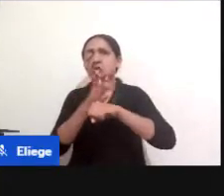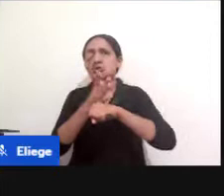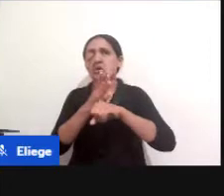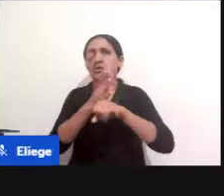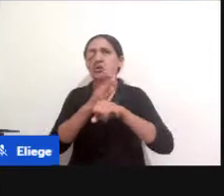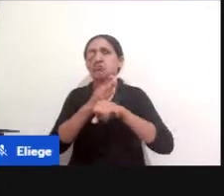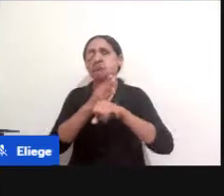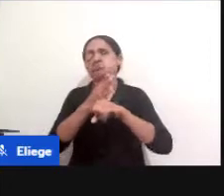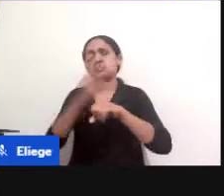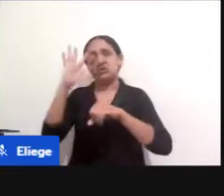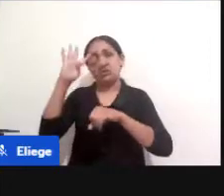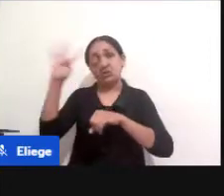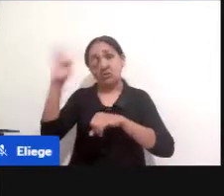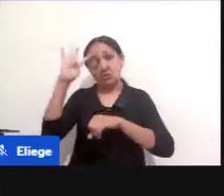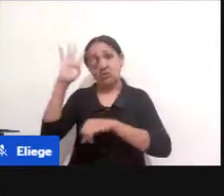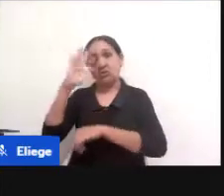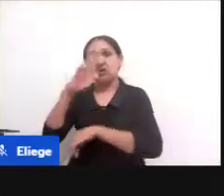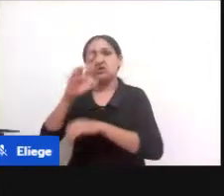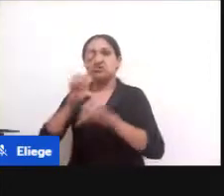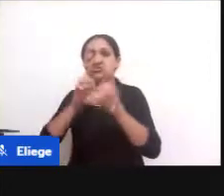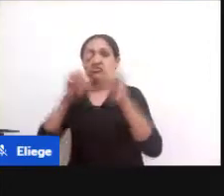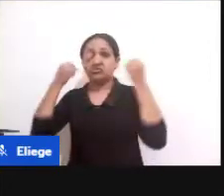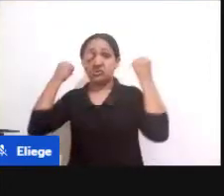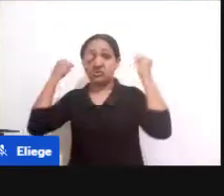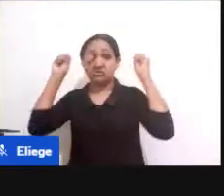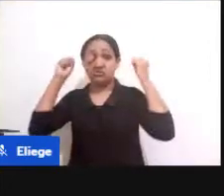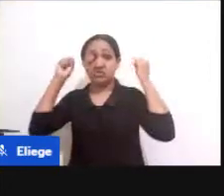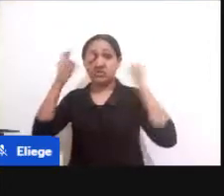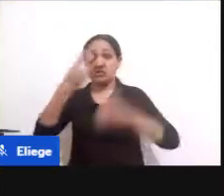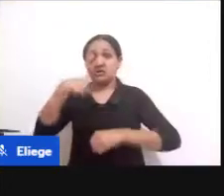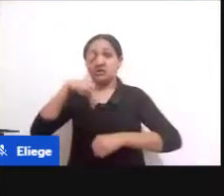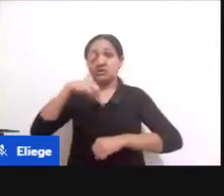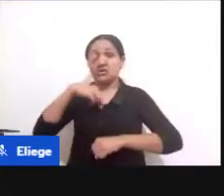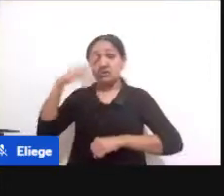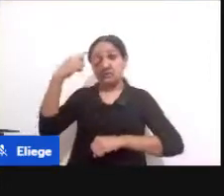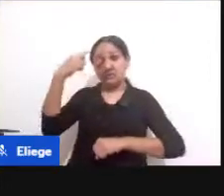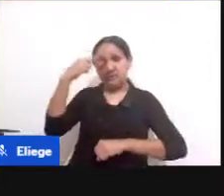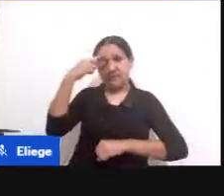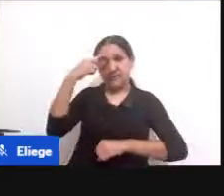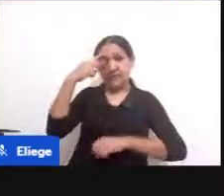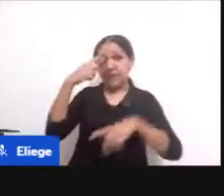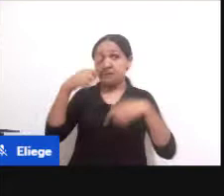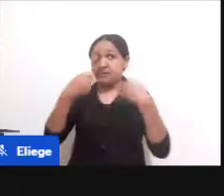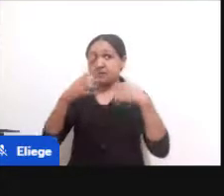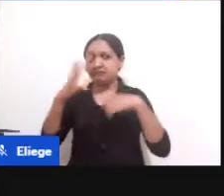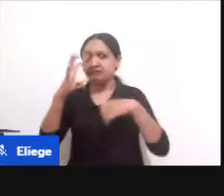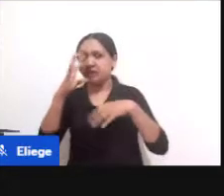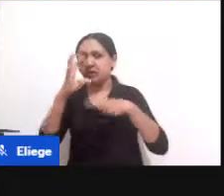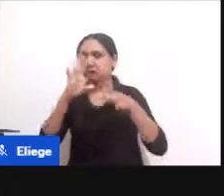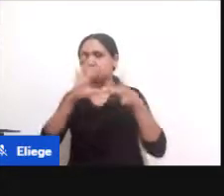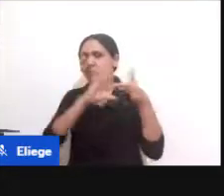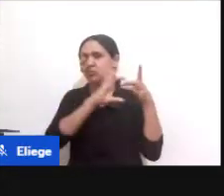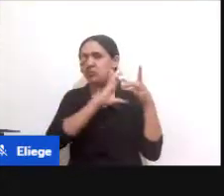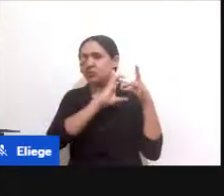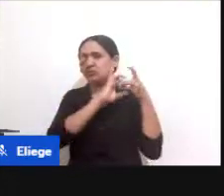pensar que você vai depender do seu contexto social, aonde você está inserido. Se na sua